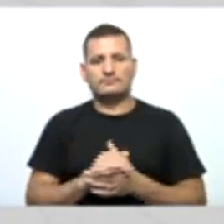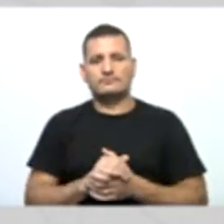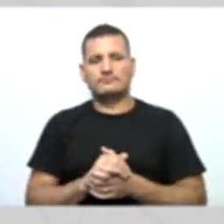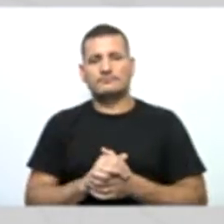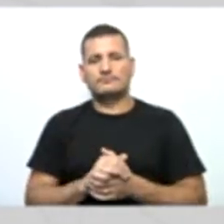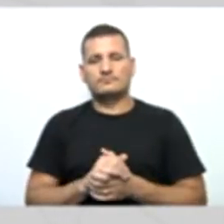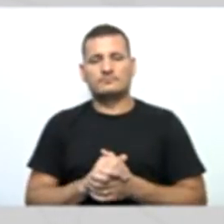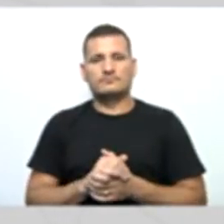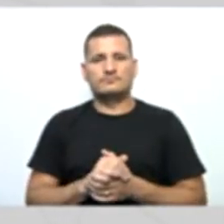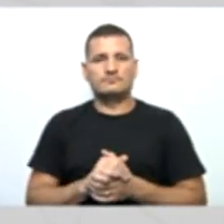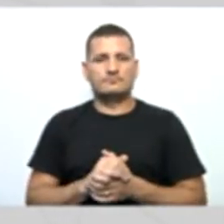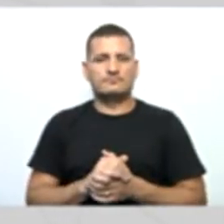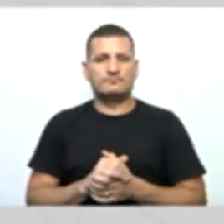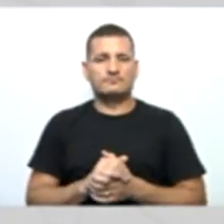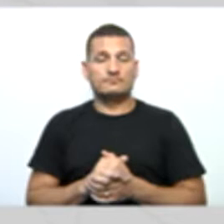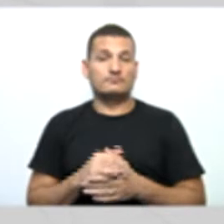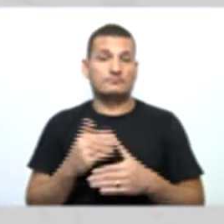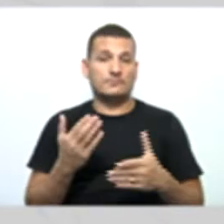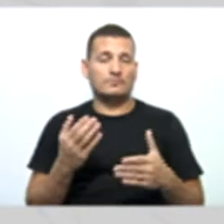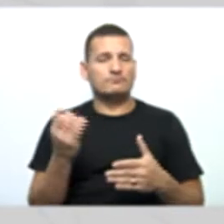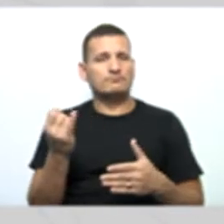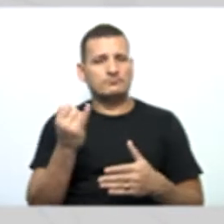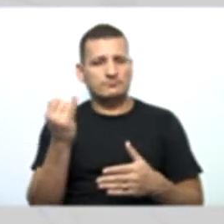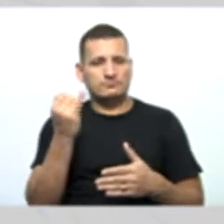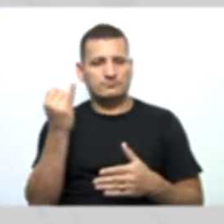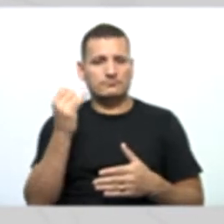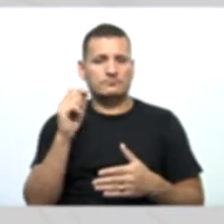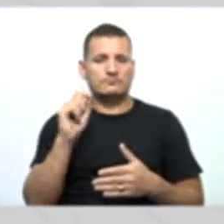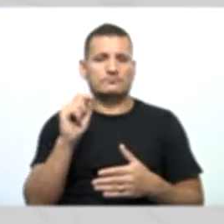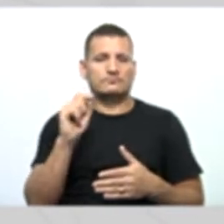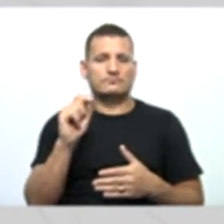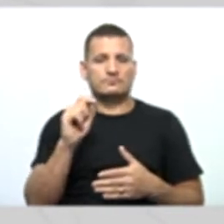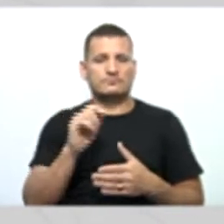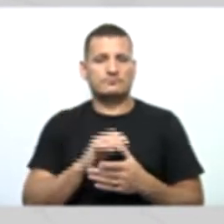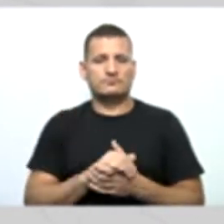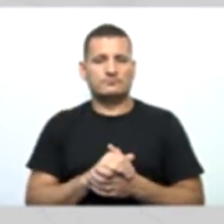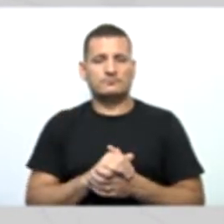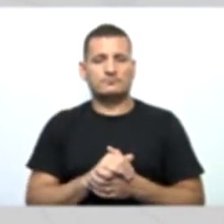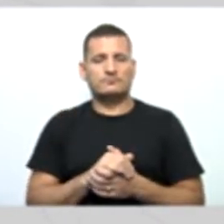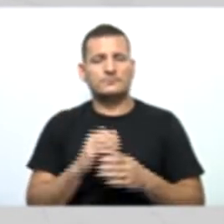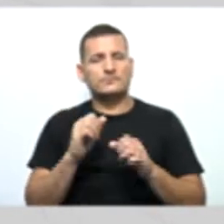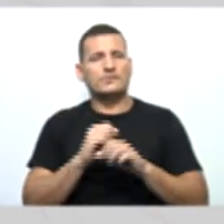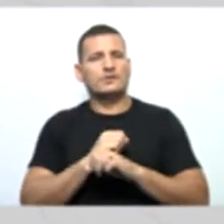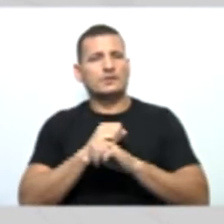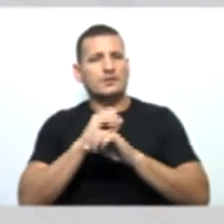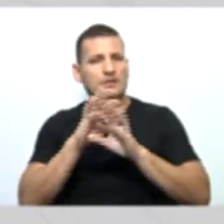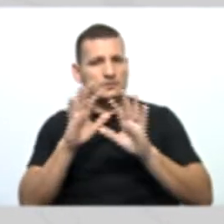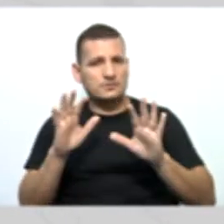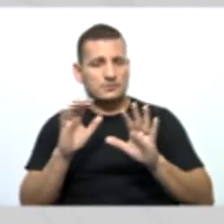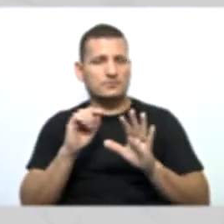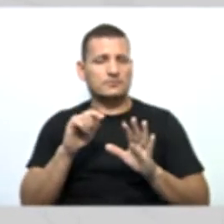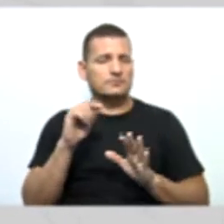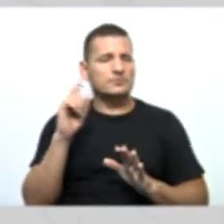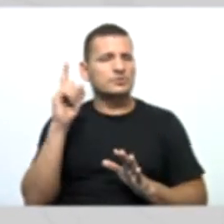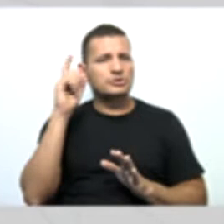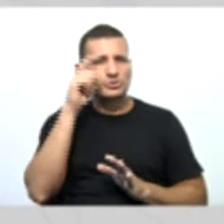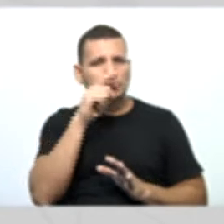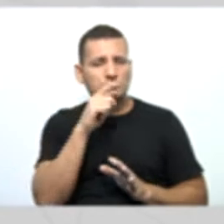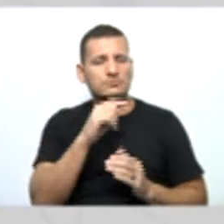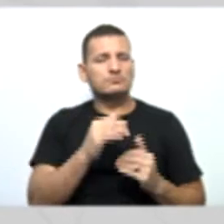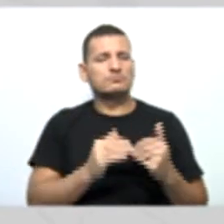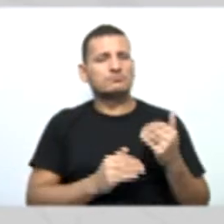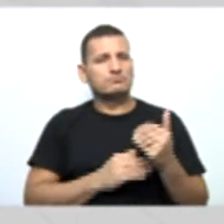acontece? É importante para minimizar ou esclarecer as dificuldades encontradas no processo de desenvolvimento